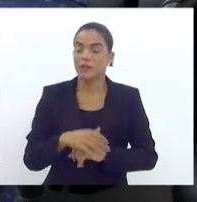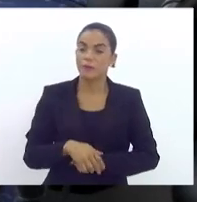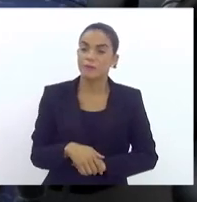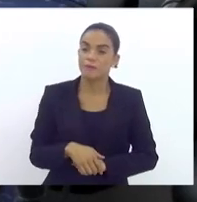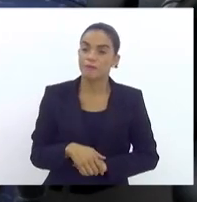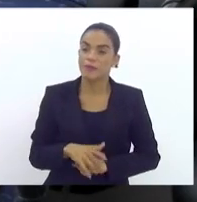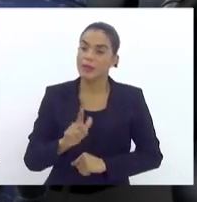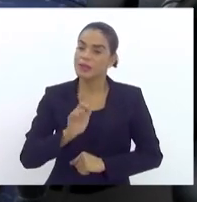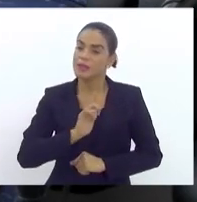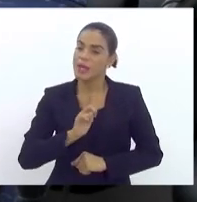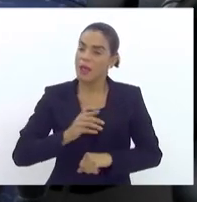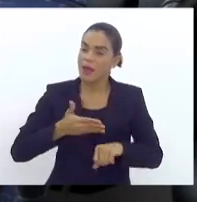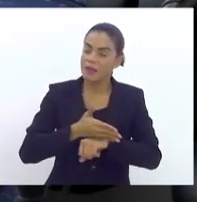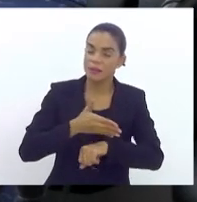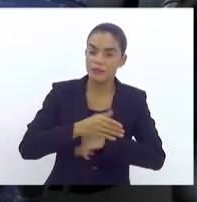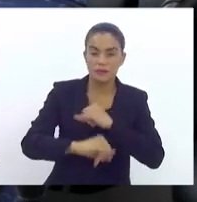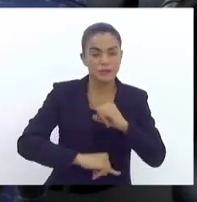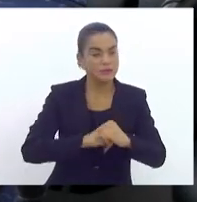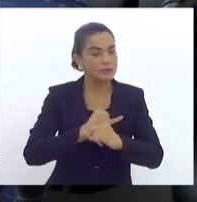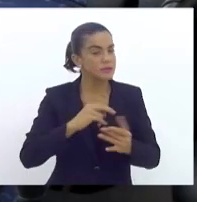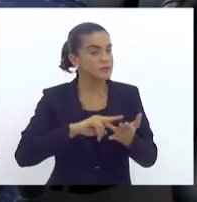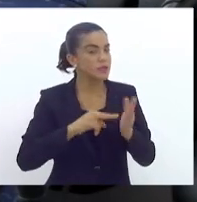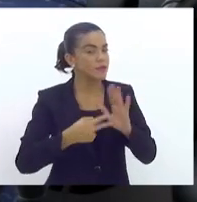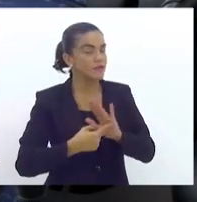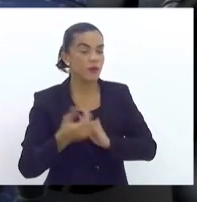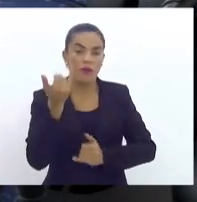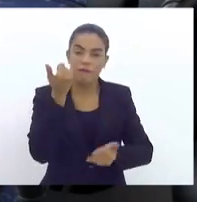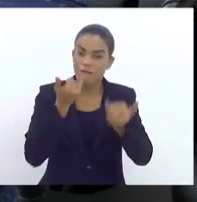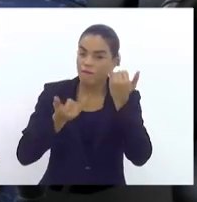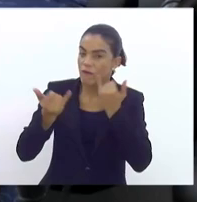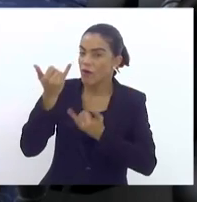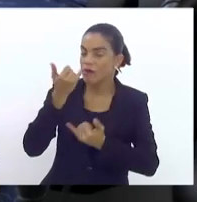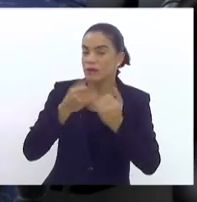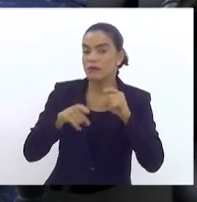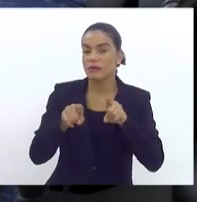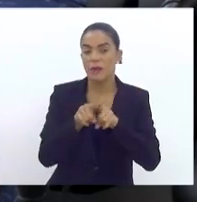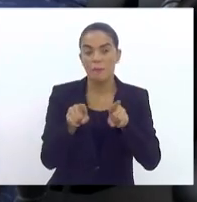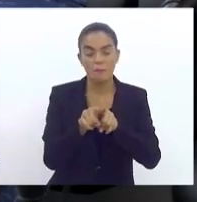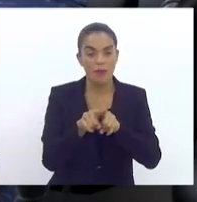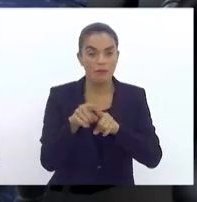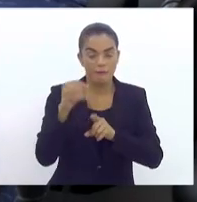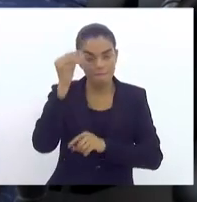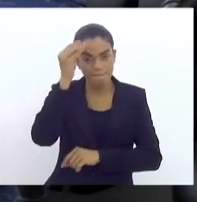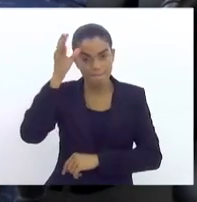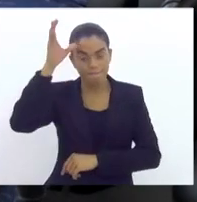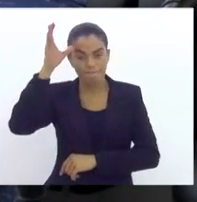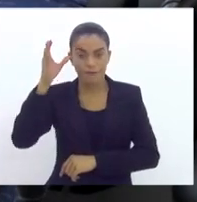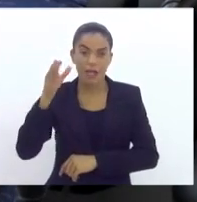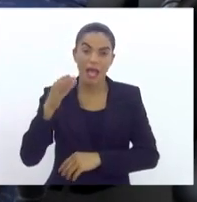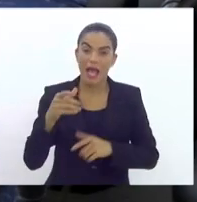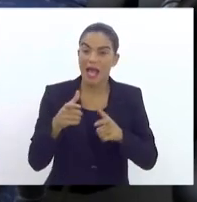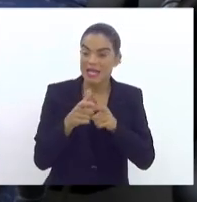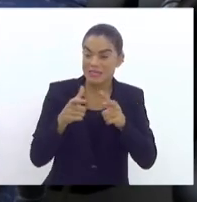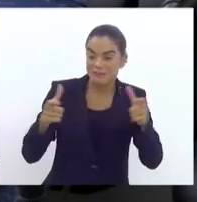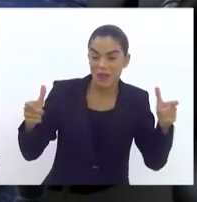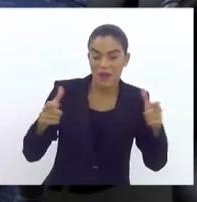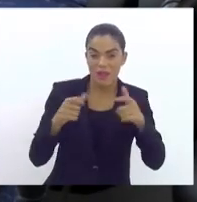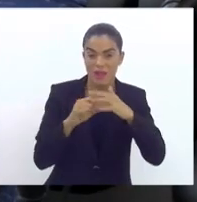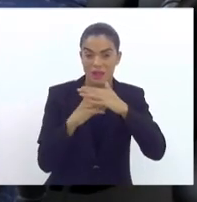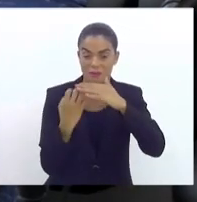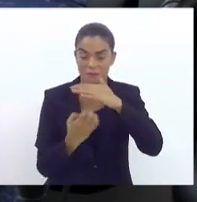isso né ter acesso à internet significa fonte de informação e fonte de Rique za as maiores empresas do mundo